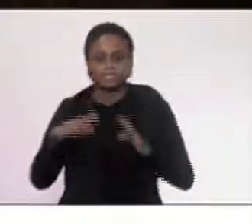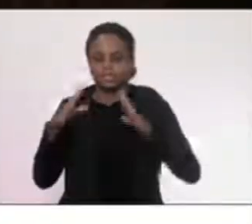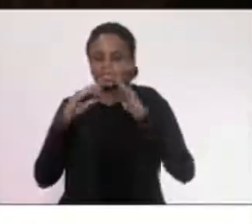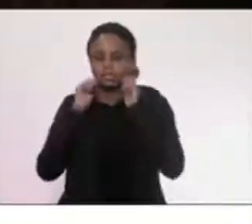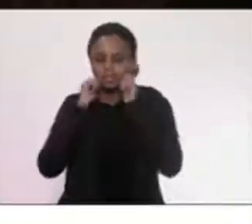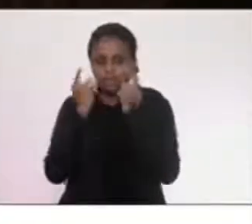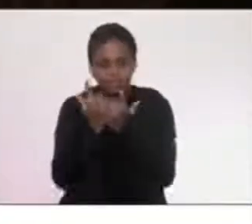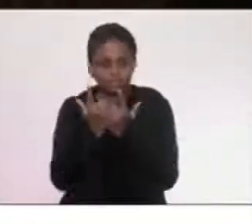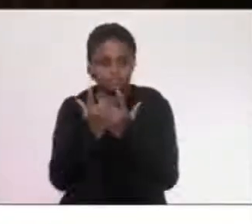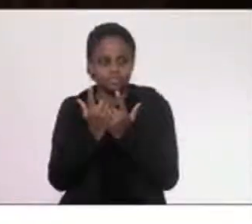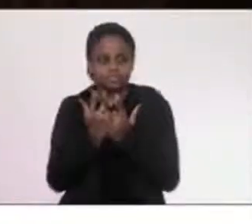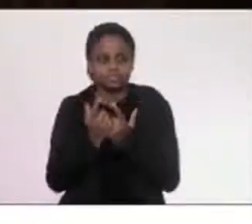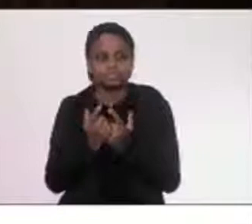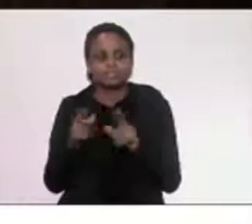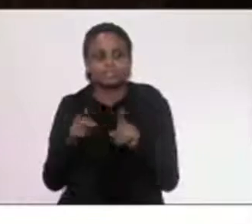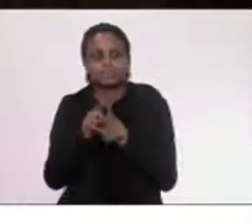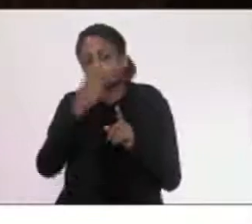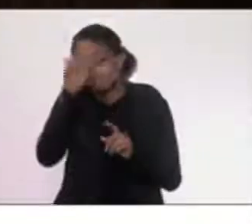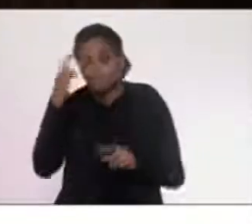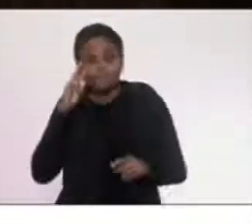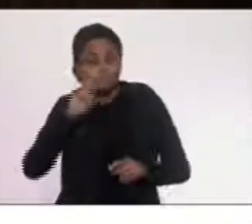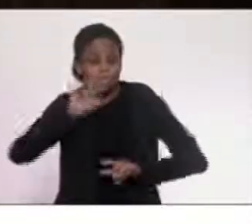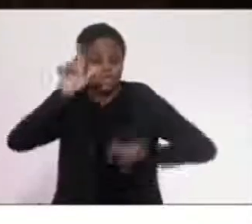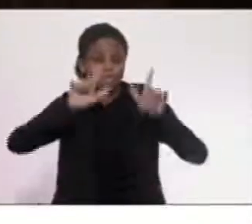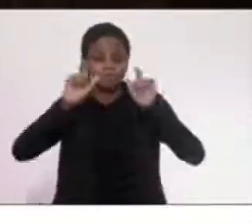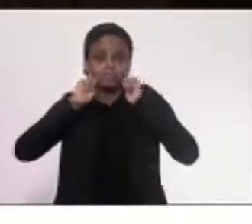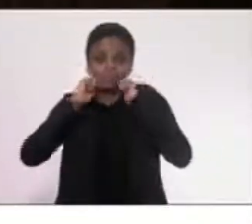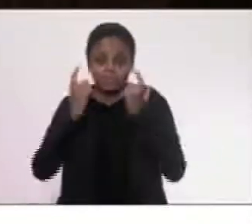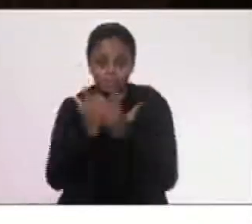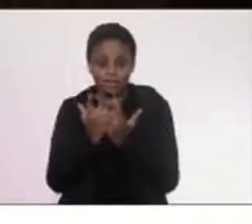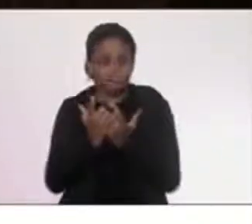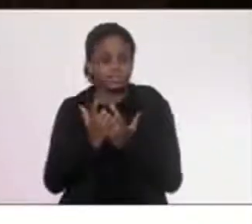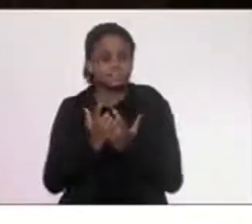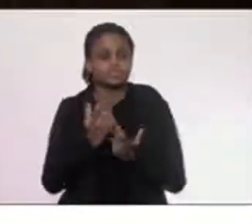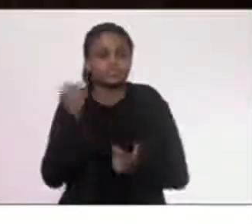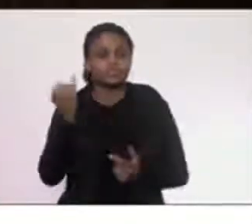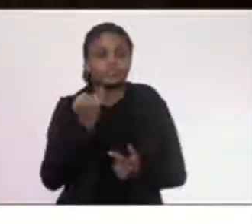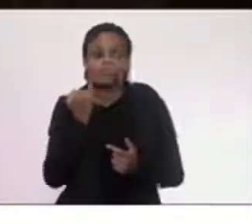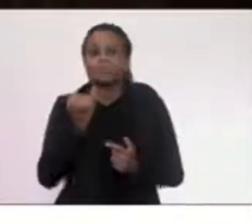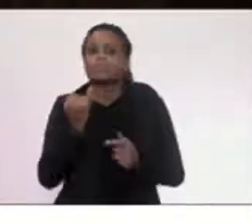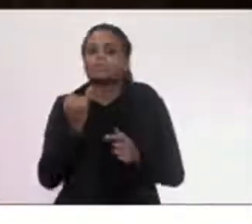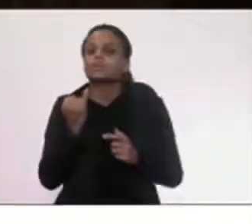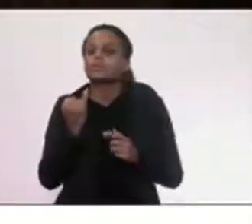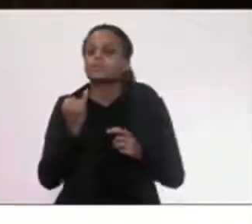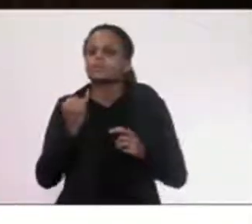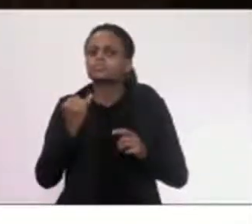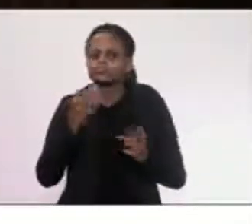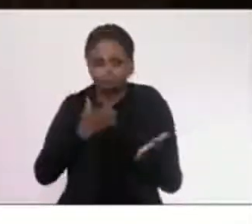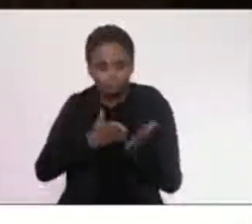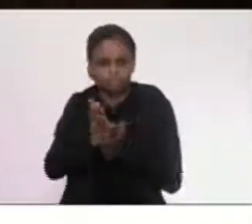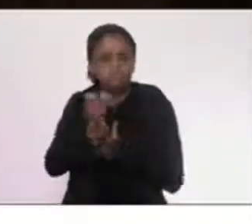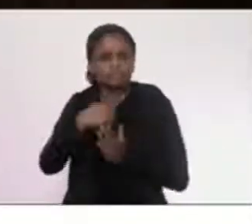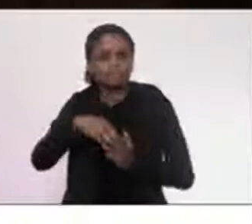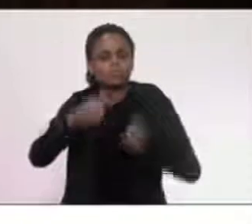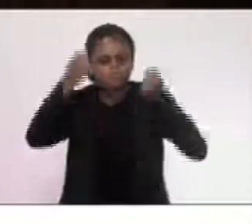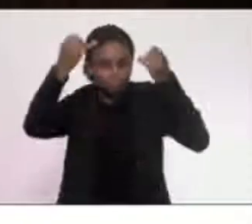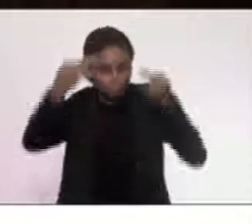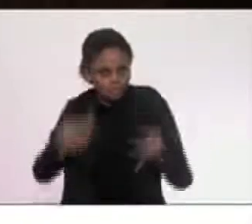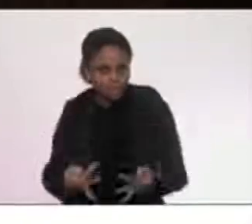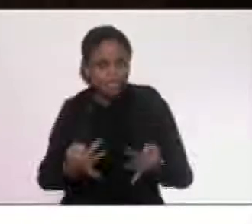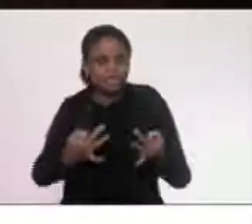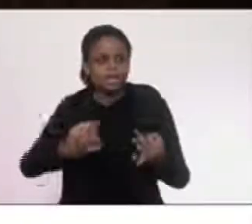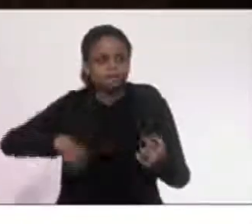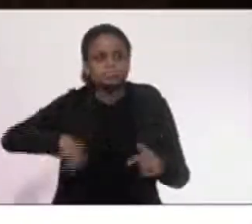casa, aqueles que nos assistem pela TV Alerj, um importante canal para que a gente possa prestar conta